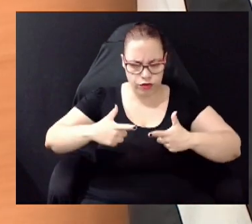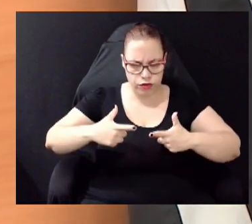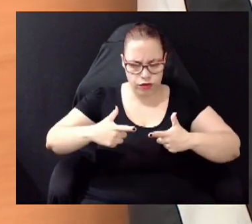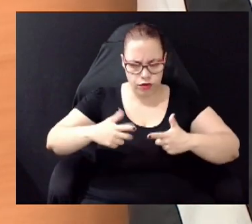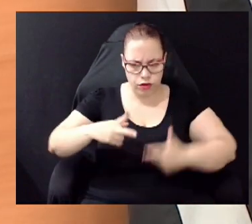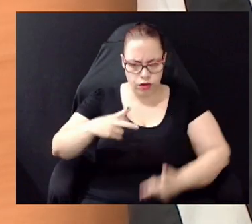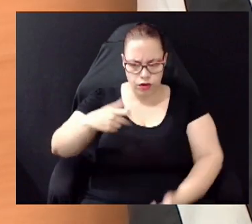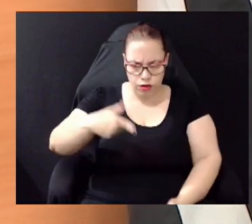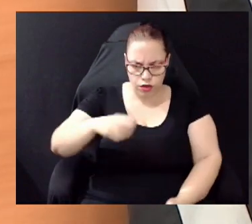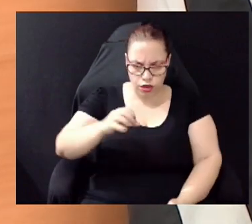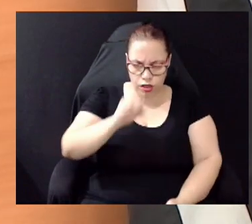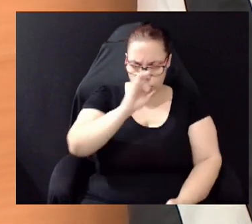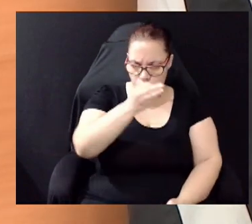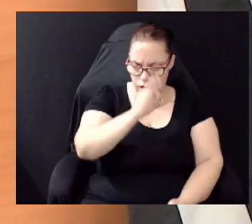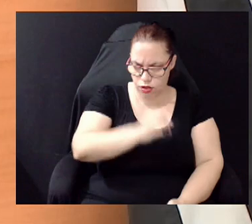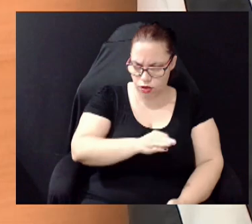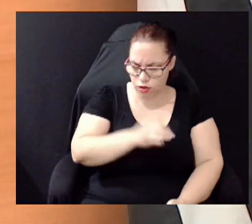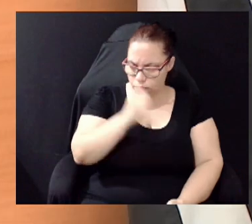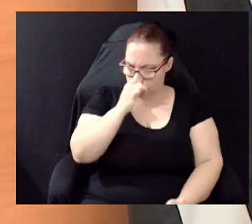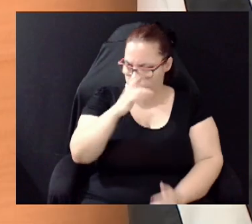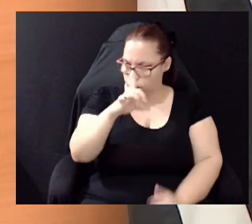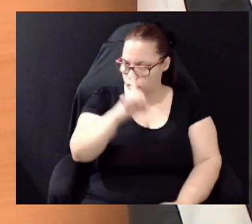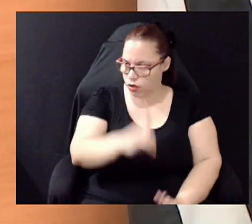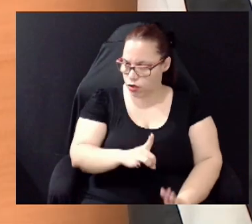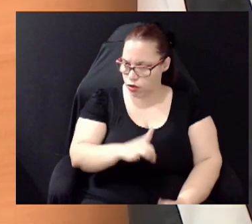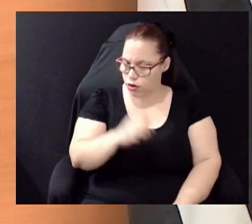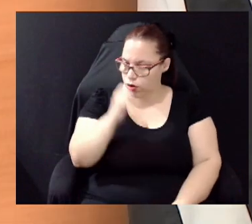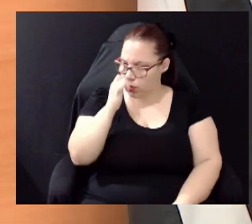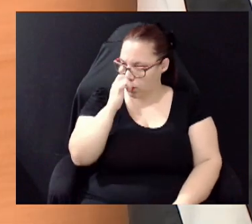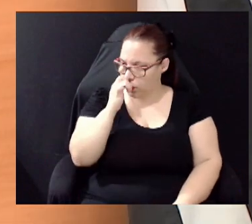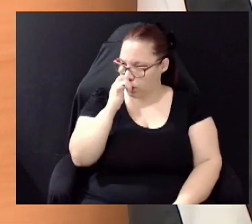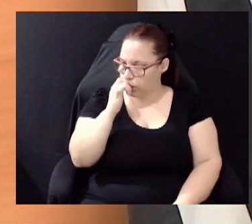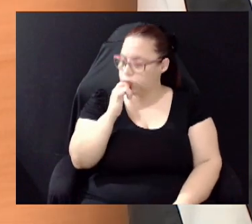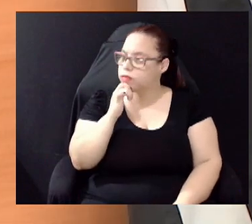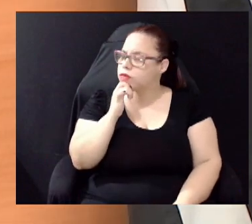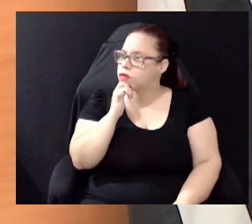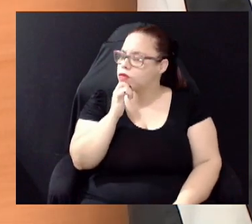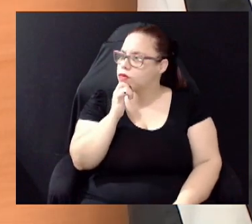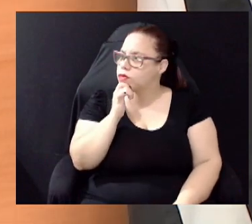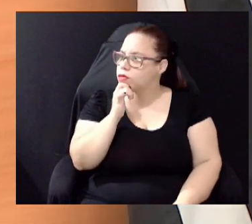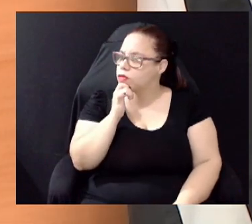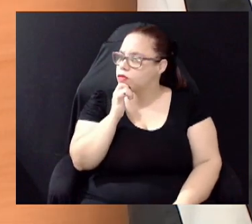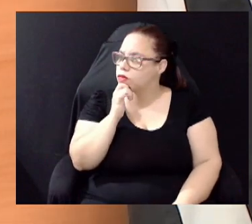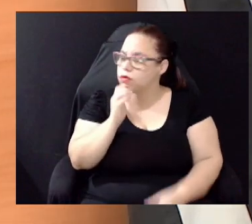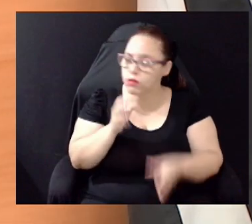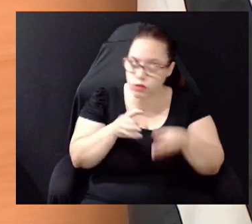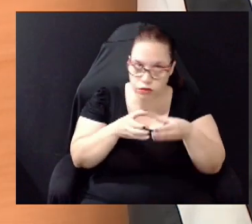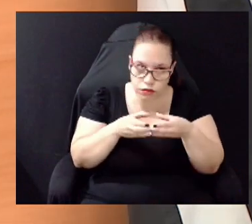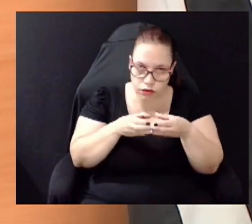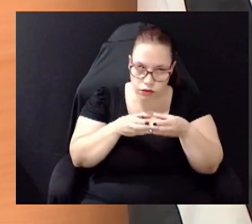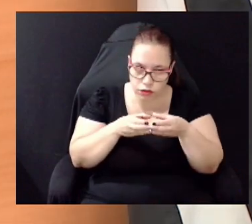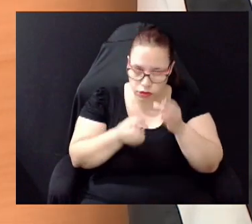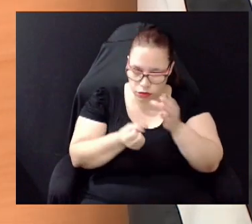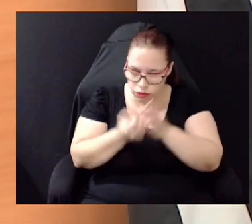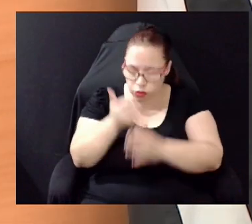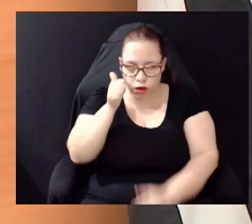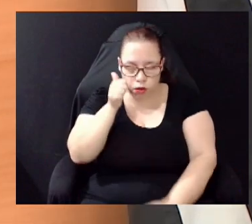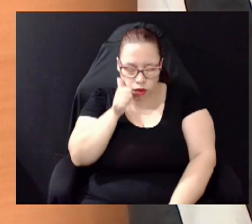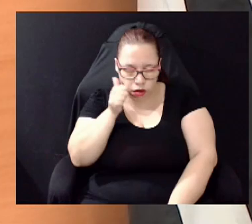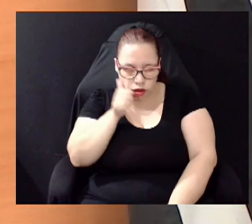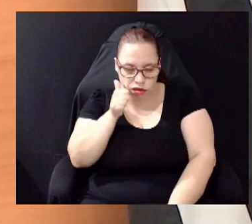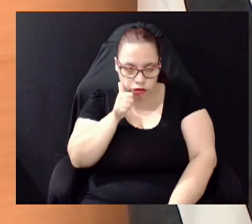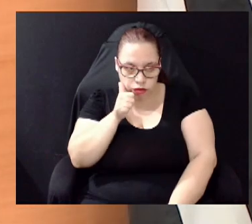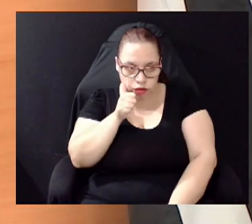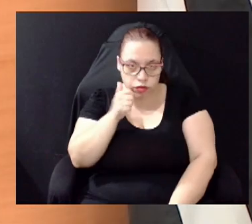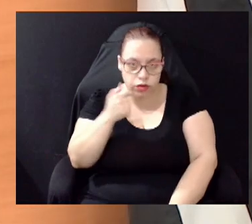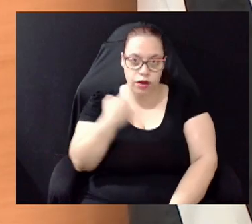70% das diretoras, de toda a equipe de direção, são mulheres. A nossa presidente